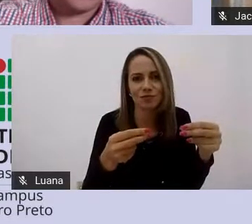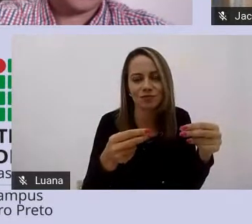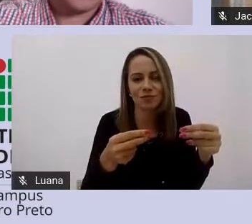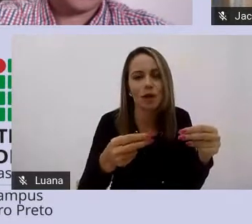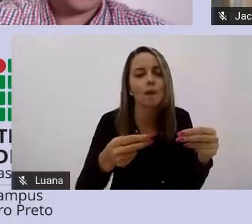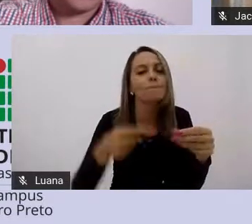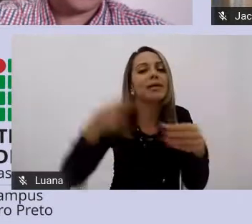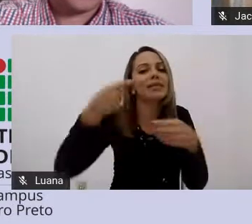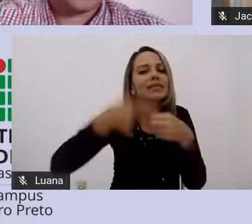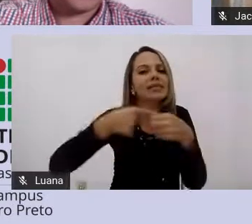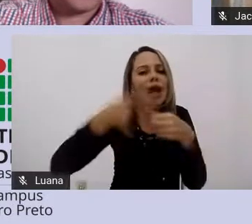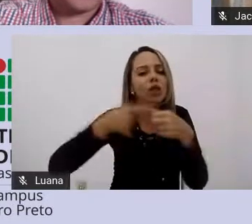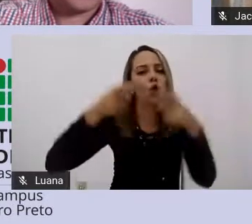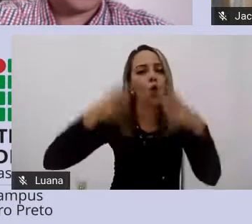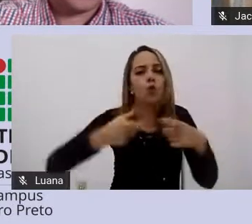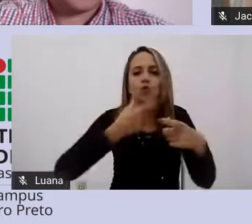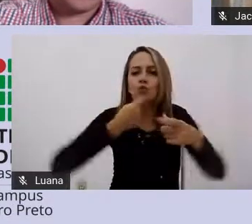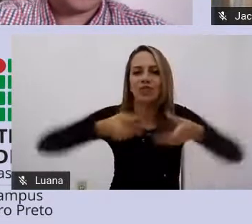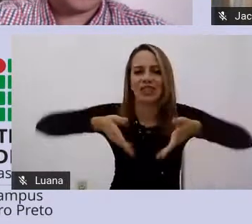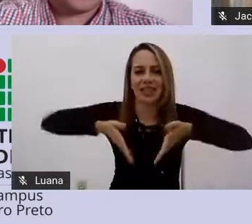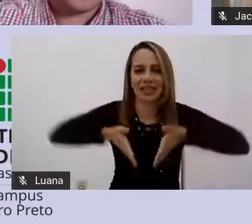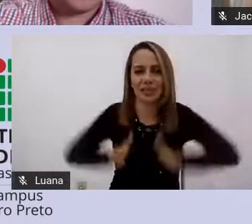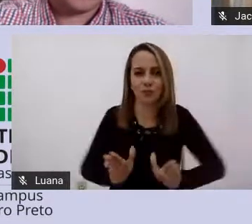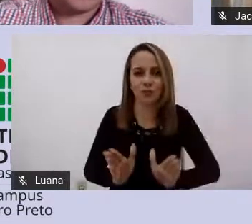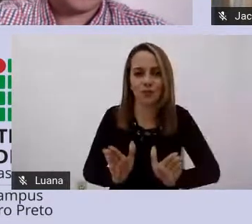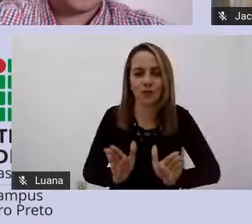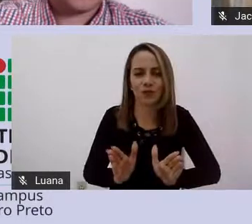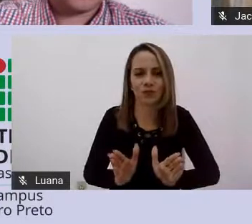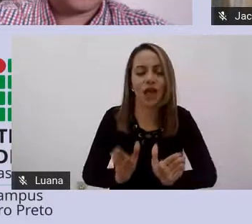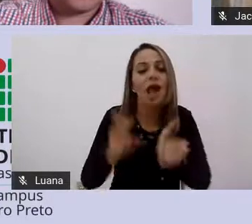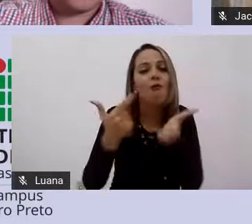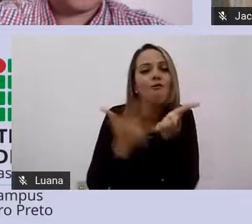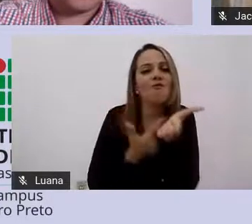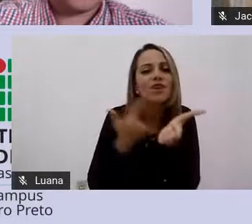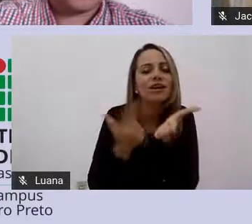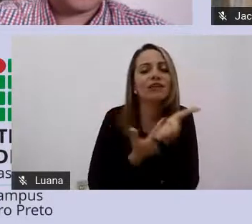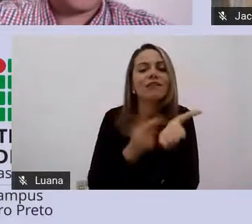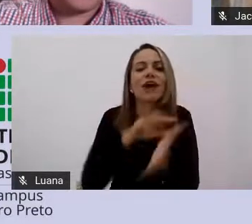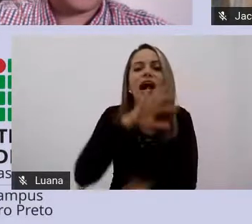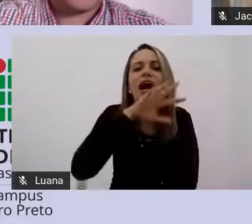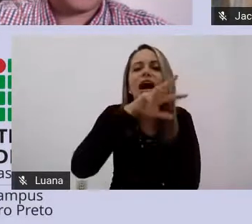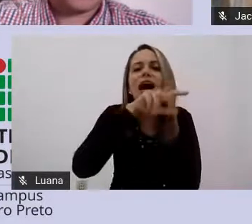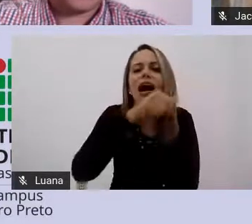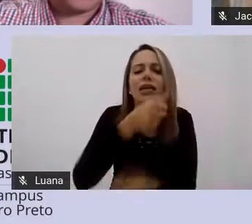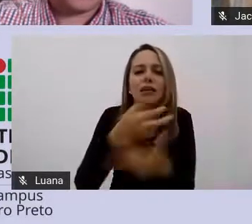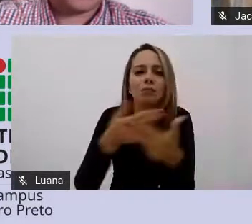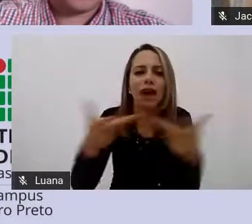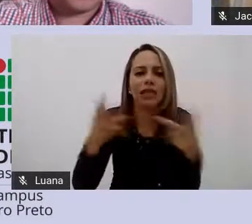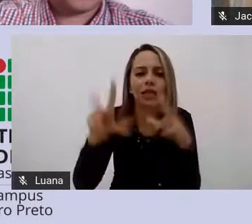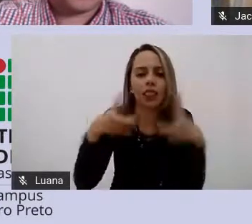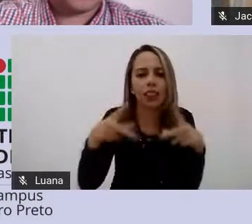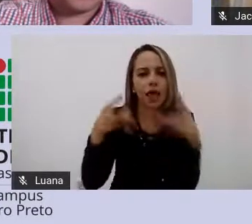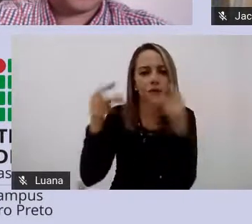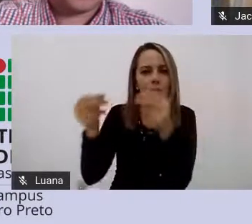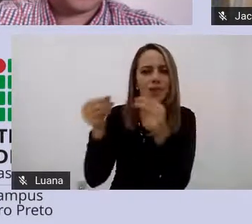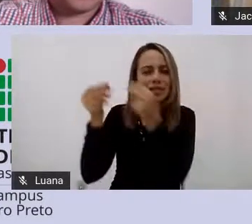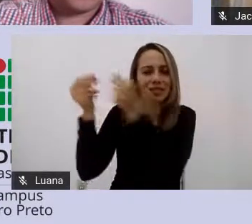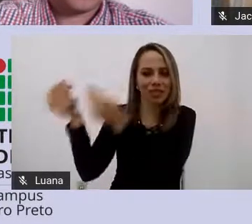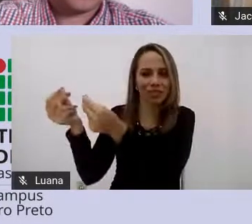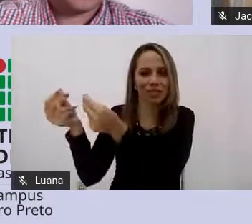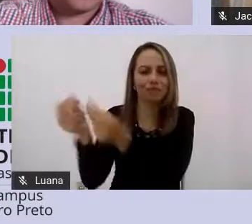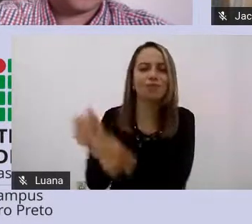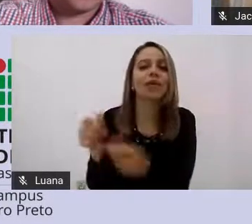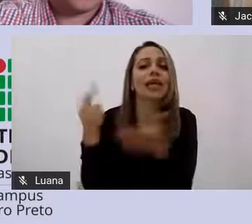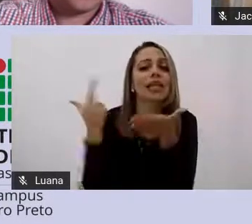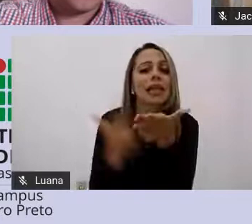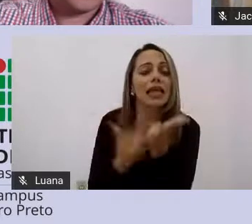nasceu, e que fala sobre, é chamado Livro dos Animais. Ele dá de presente para esse príncipe eleitor, e esse é um livro